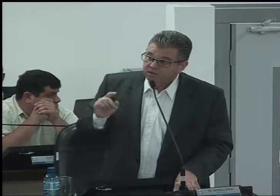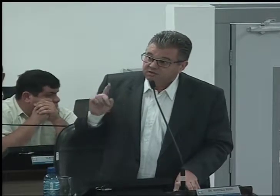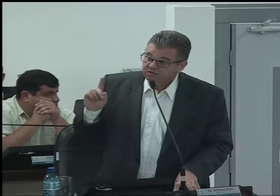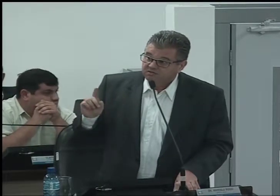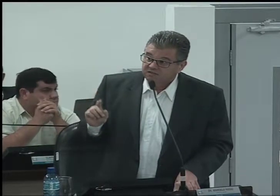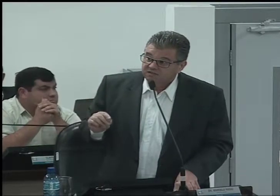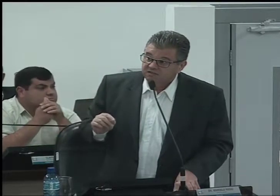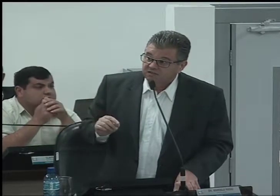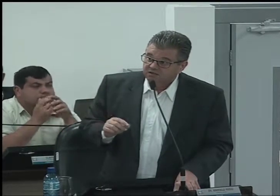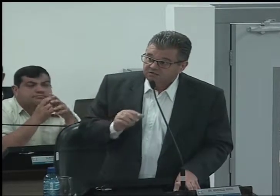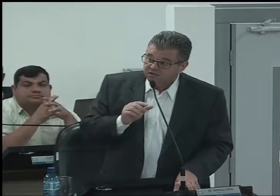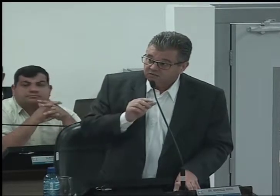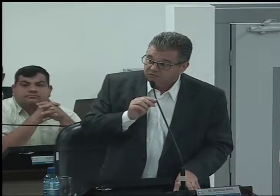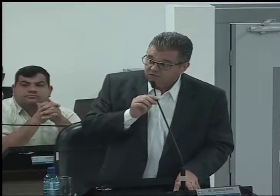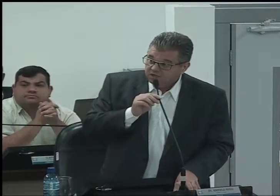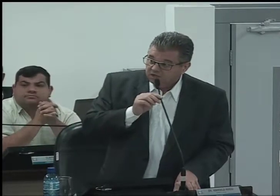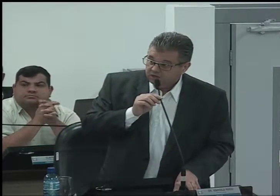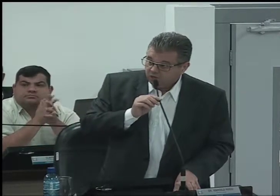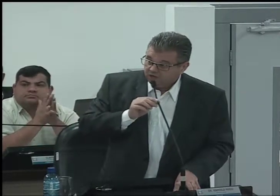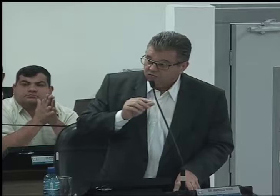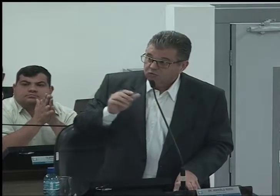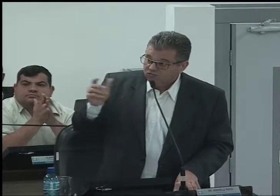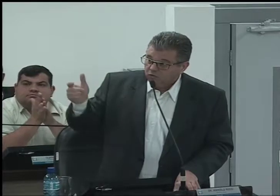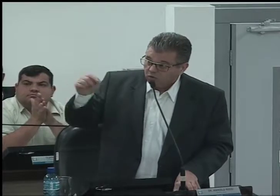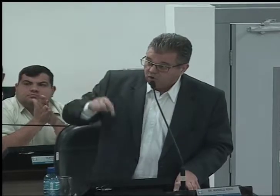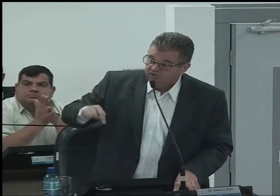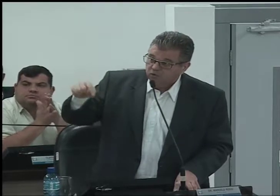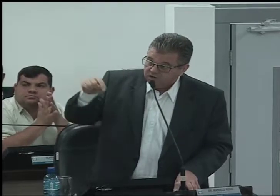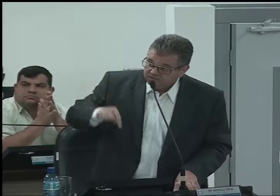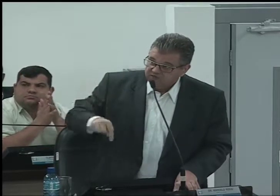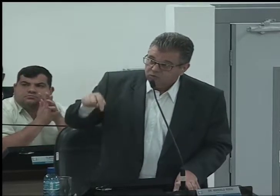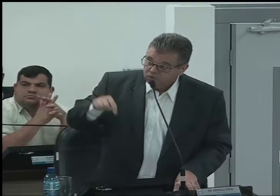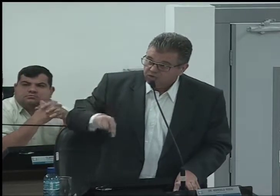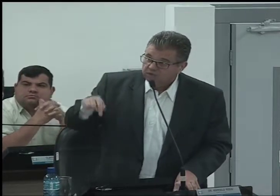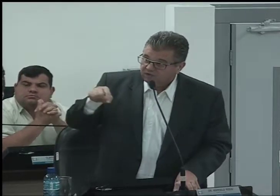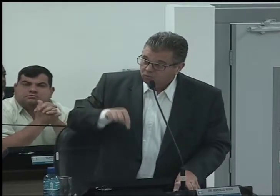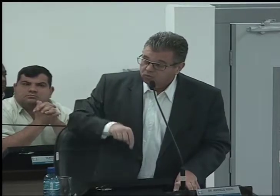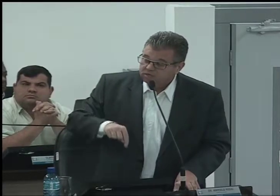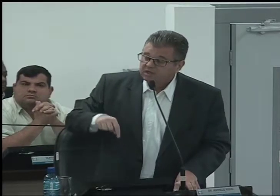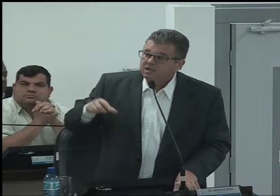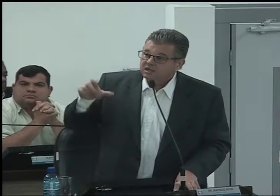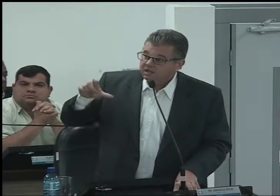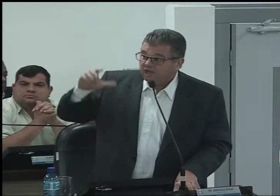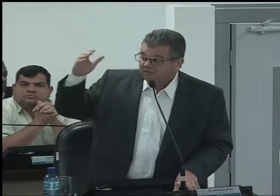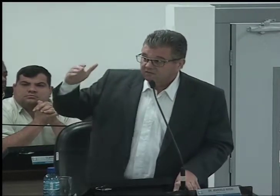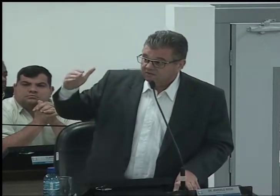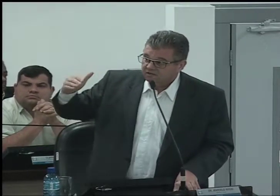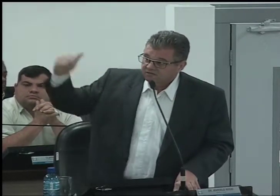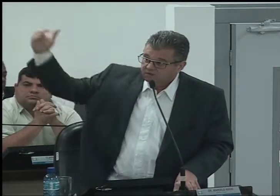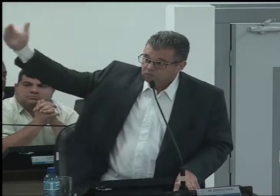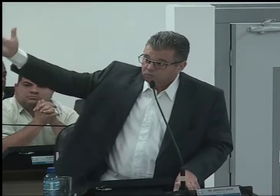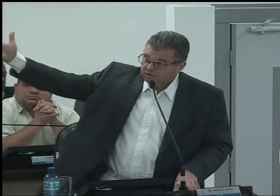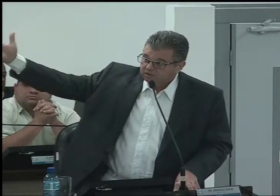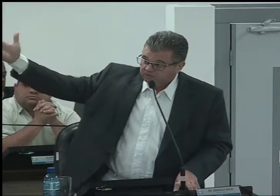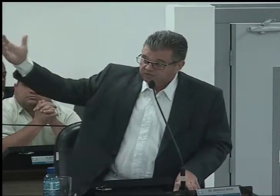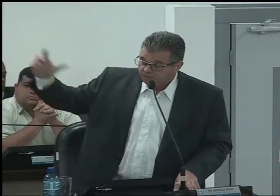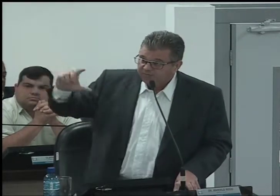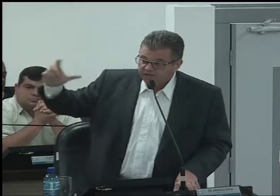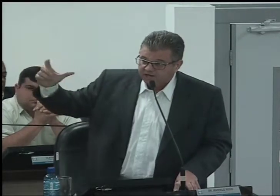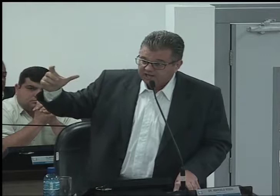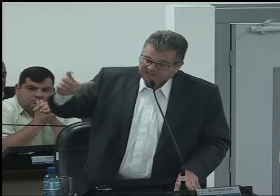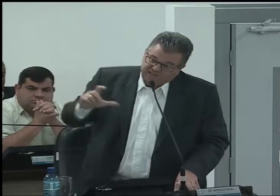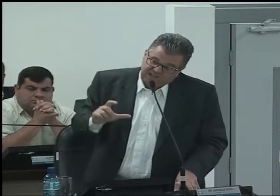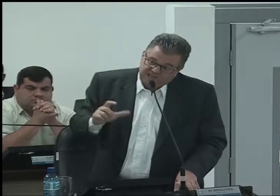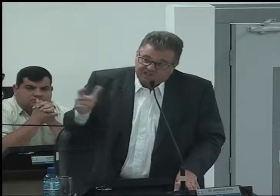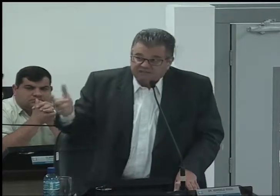idoso a partir de 63 anos. Então, é uma resolução nova da Organização Mundial de Saúde, que é 65, que sempre